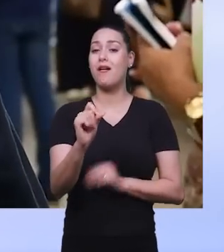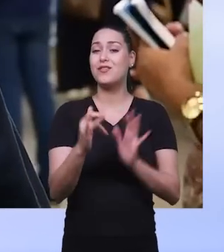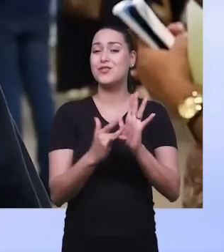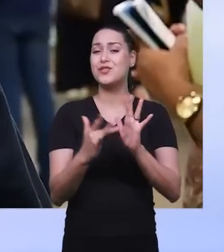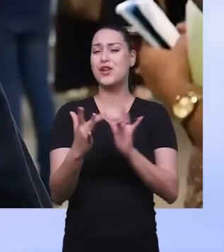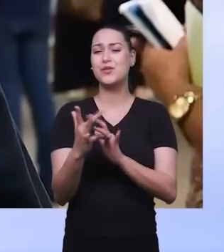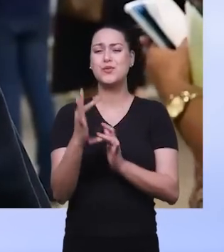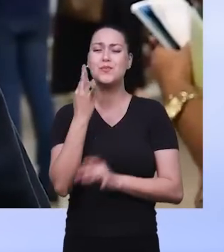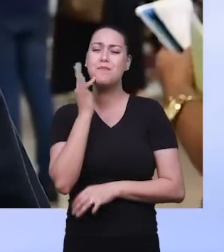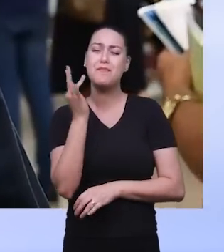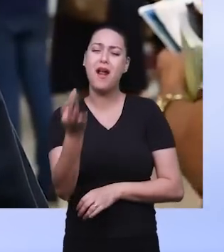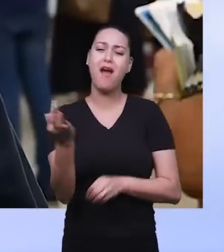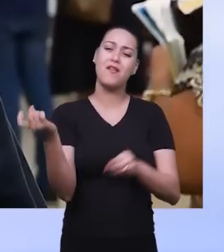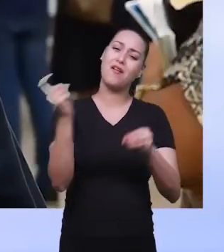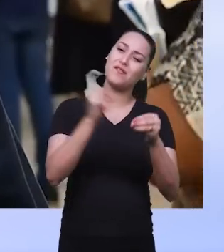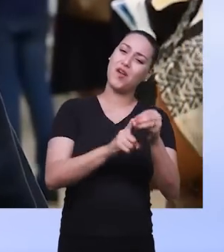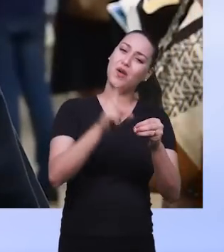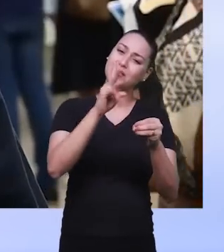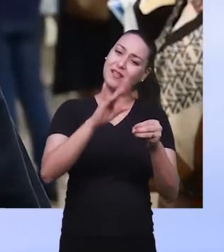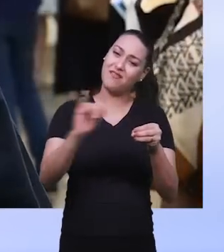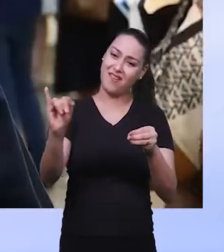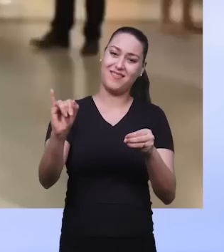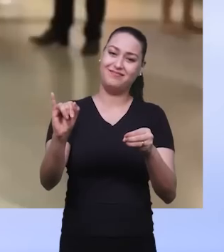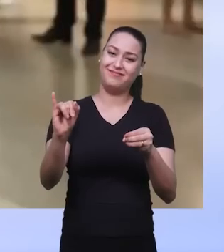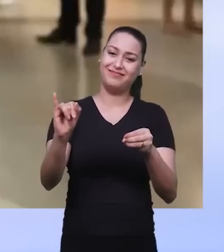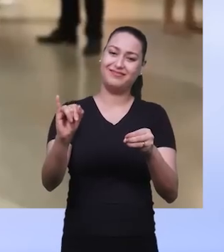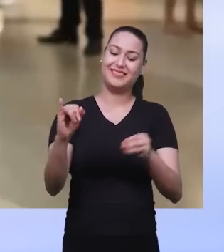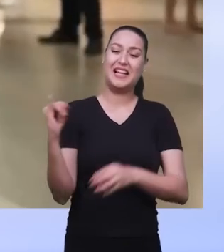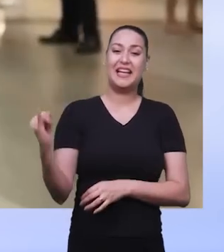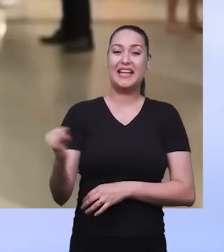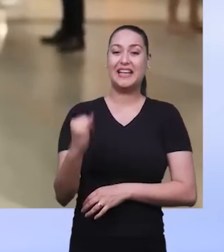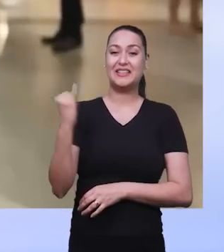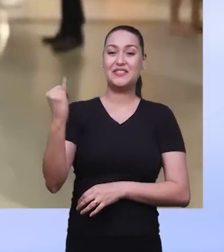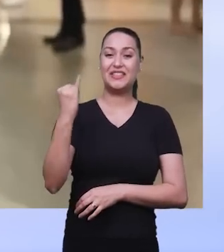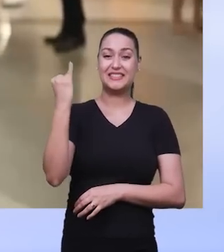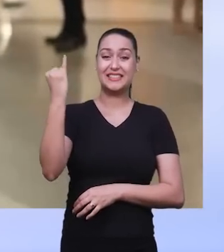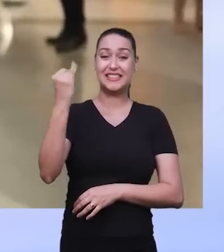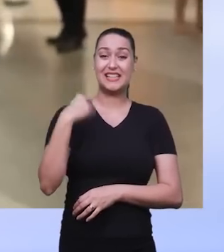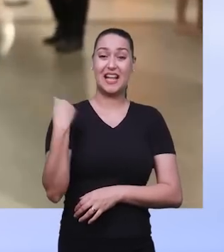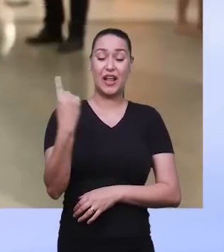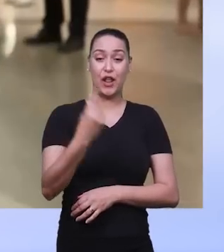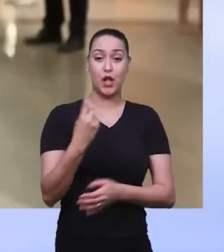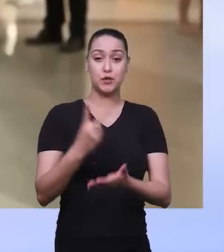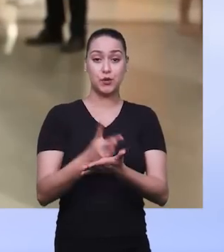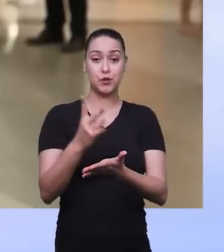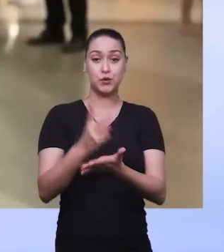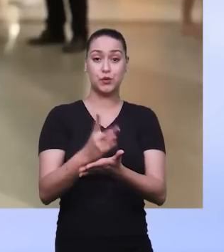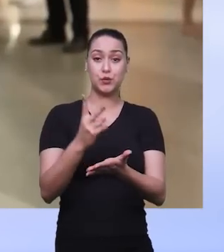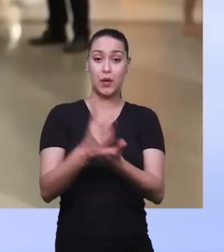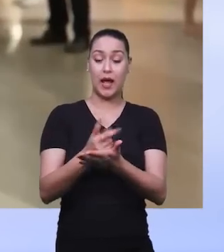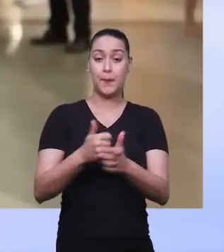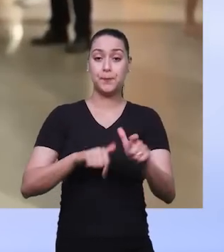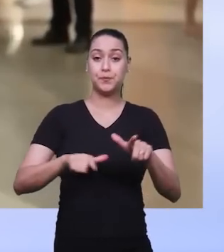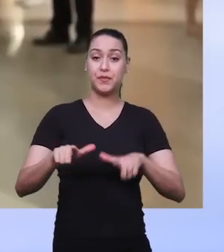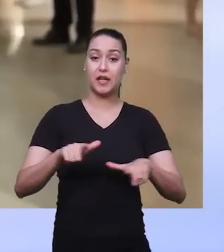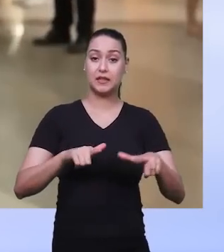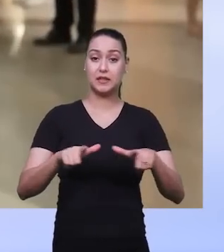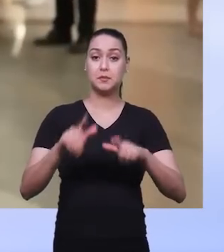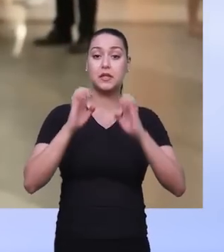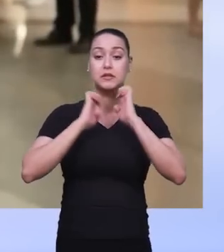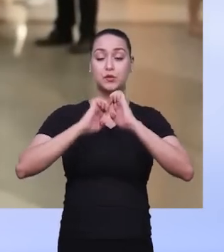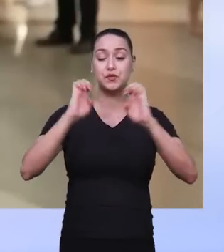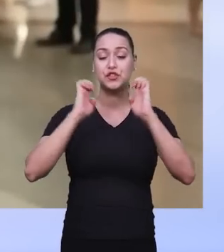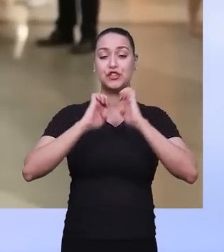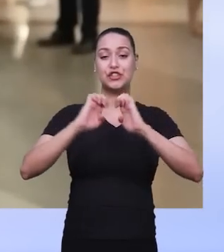é Jesus em breve virá. A importância que nós estamos dando sequência a esse trabalho